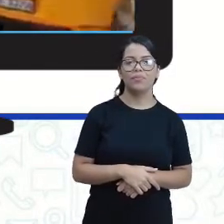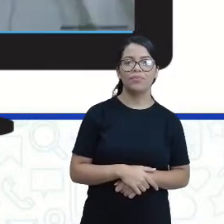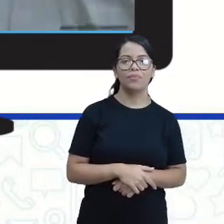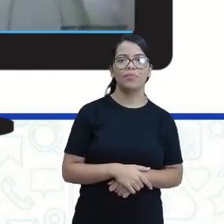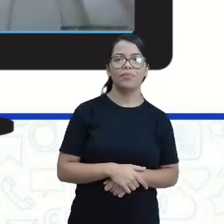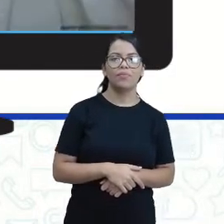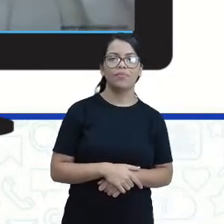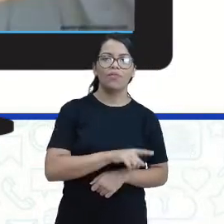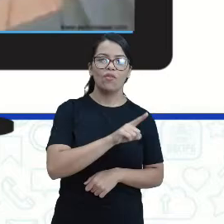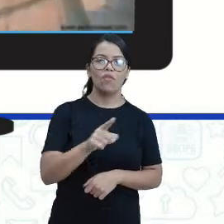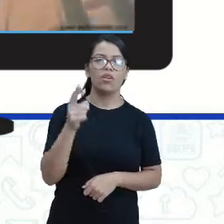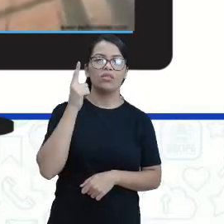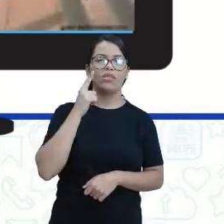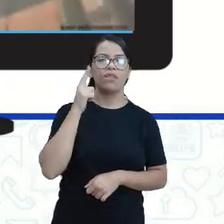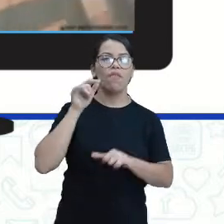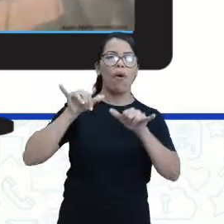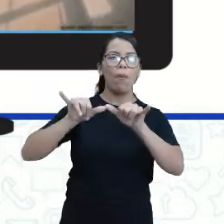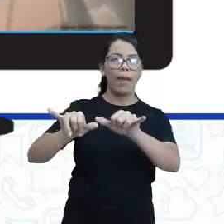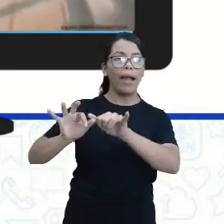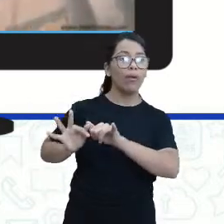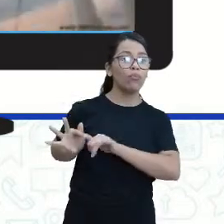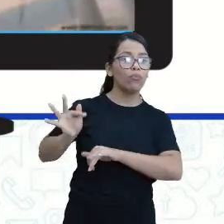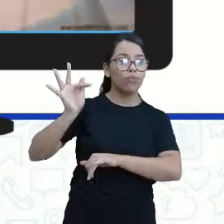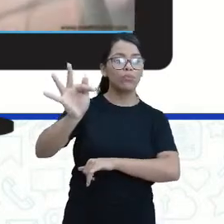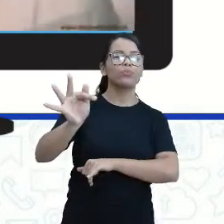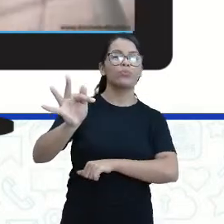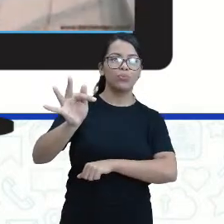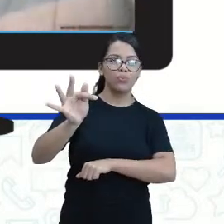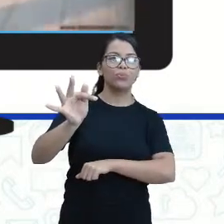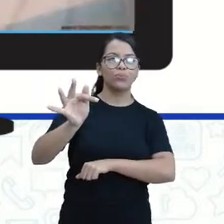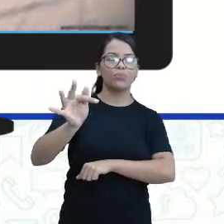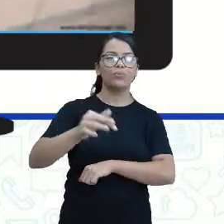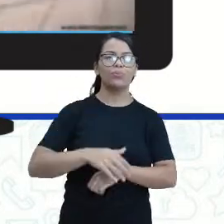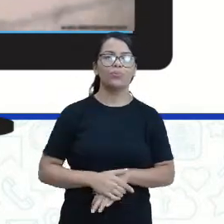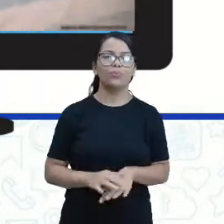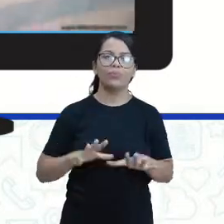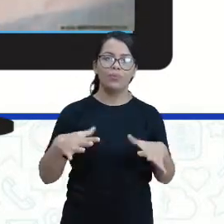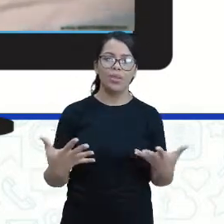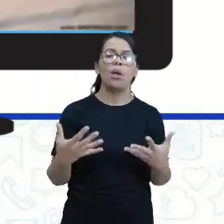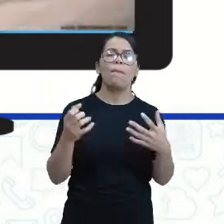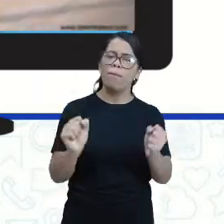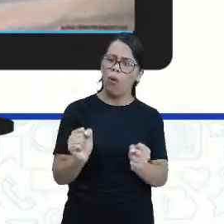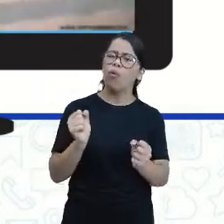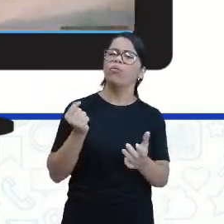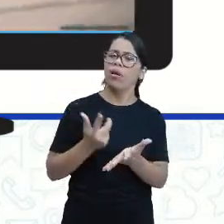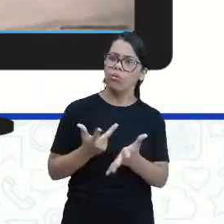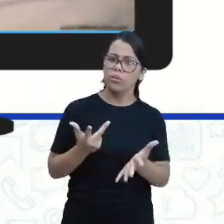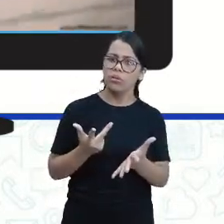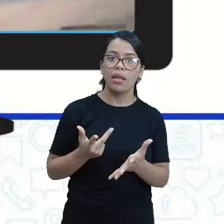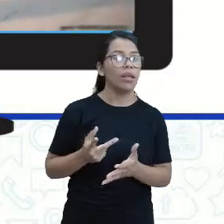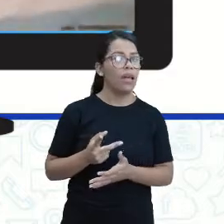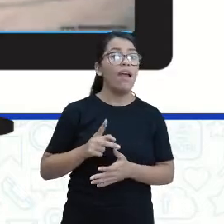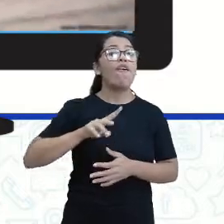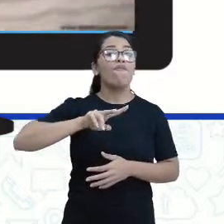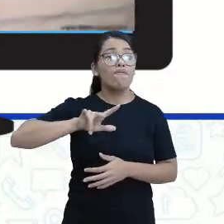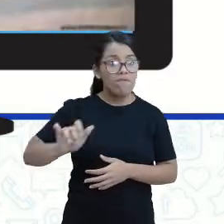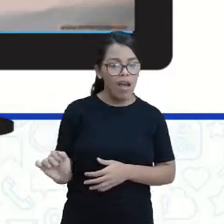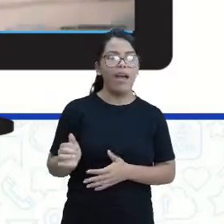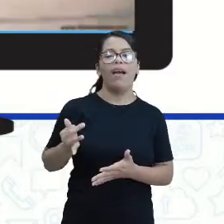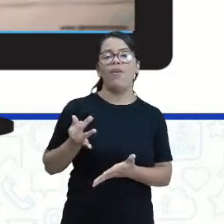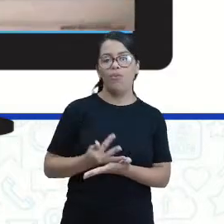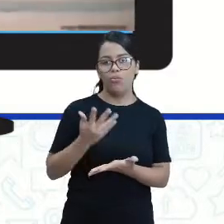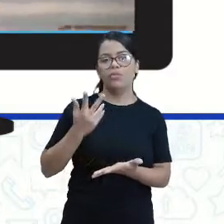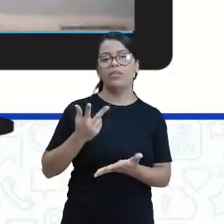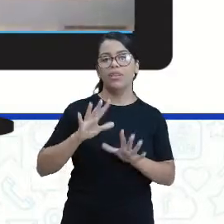Vocês estão vendo aqui que isso é o mercado do futuro, tá? Isso pode acontecer, vai acontecer. Onde você vai chegar